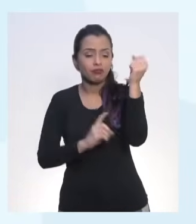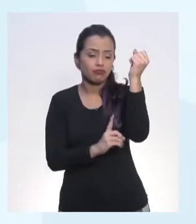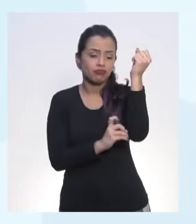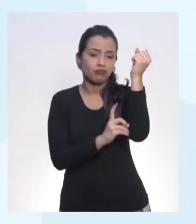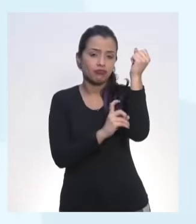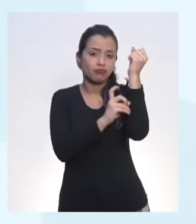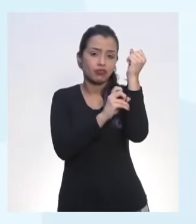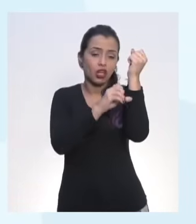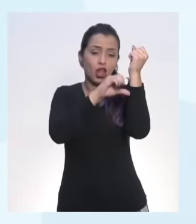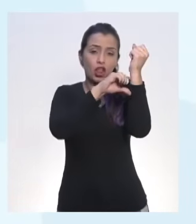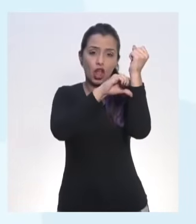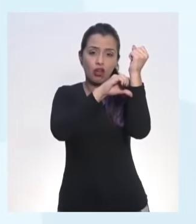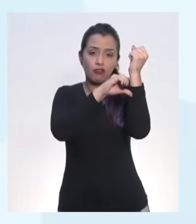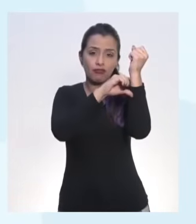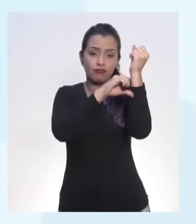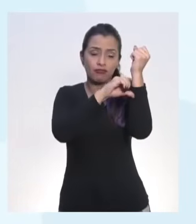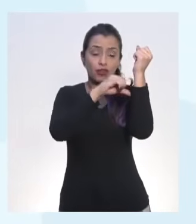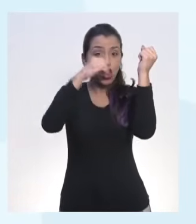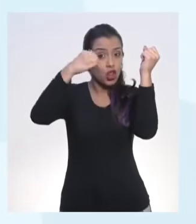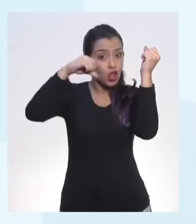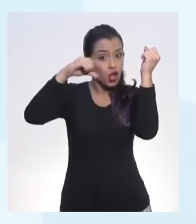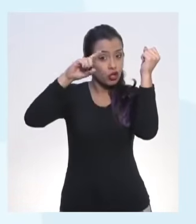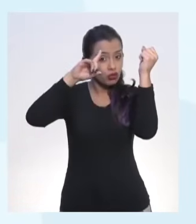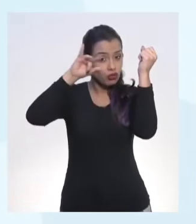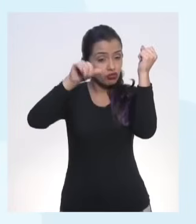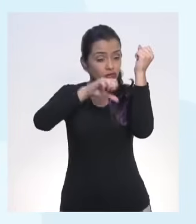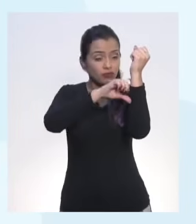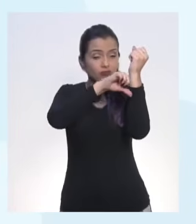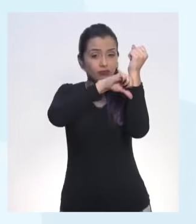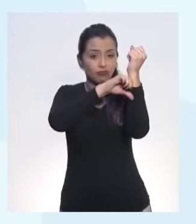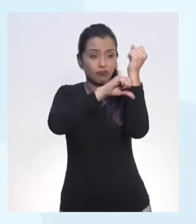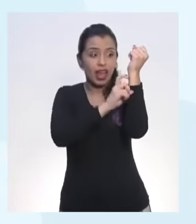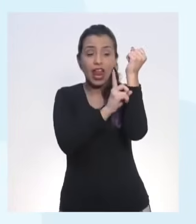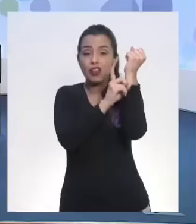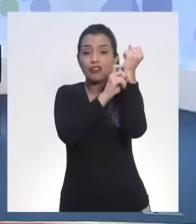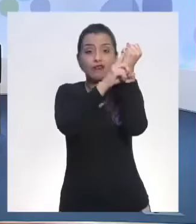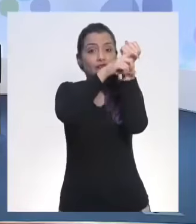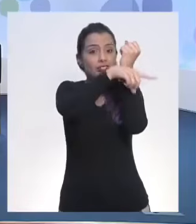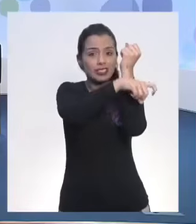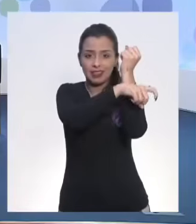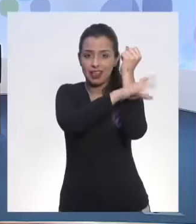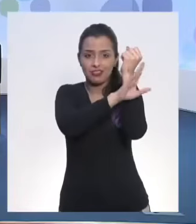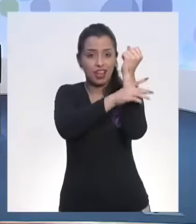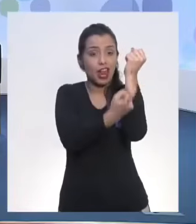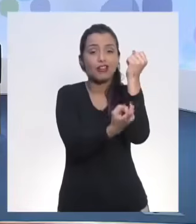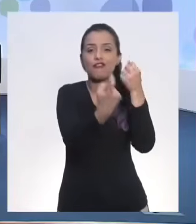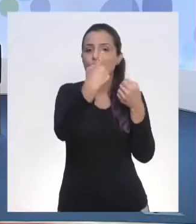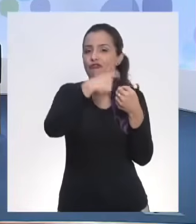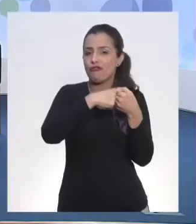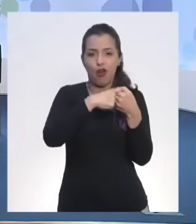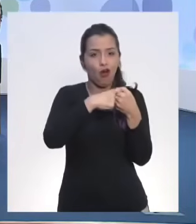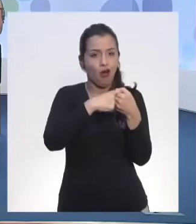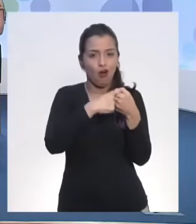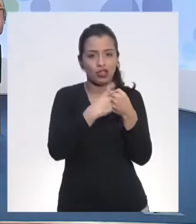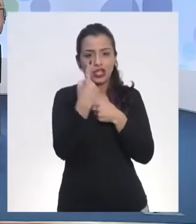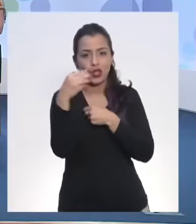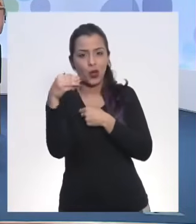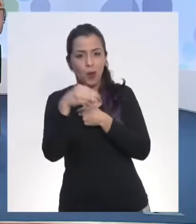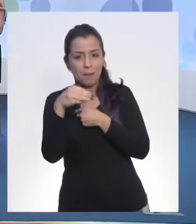9º dia, ela vai subir. Aí ela já vai sair, ela não vai escorregar de volta, né, Ale? Ela não vai ter